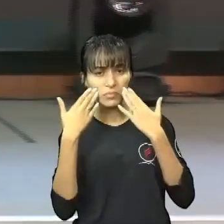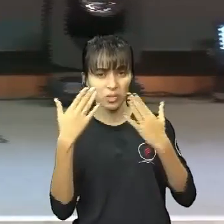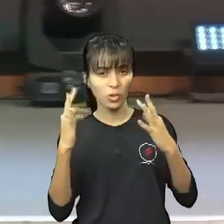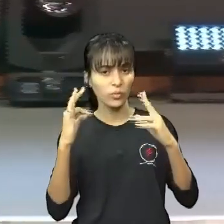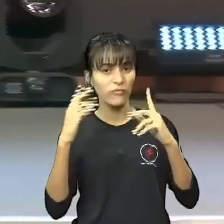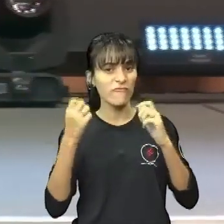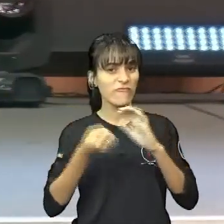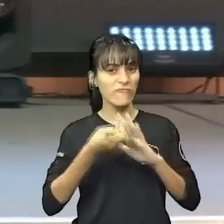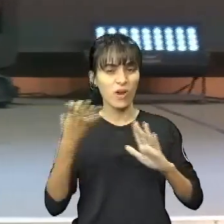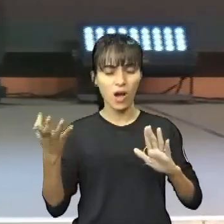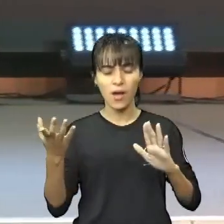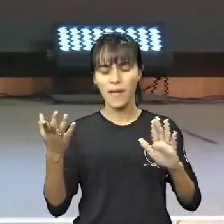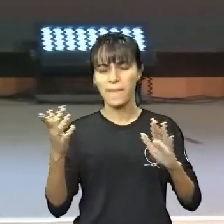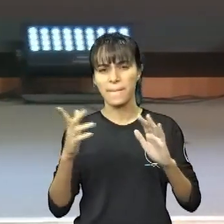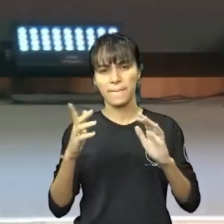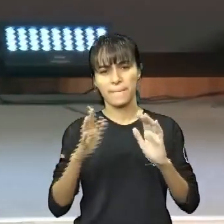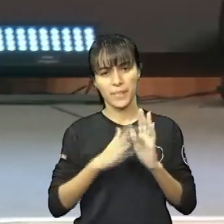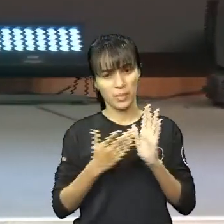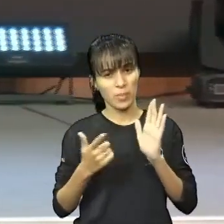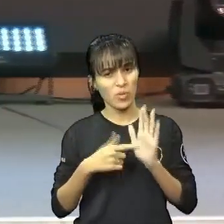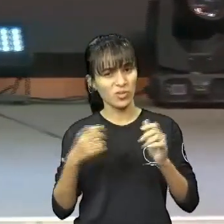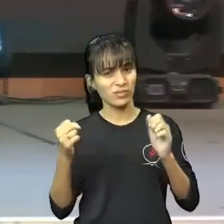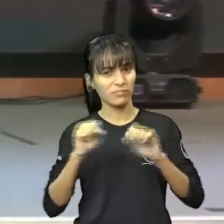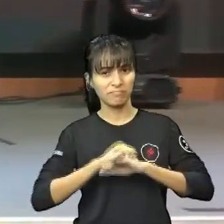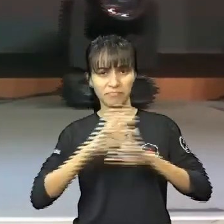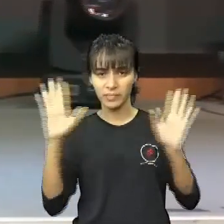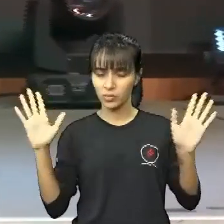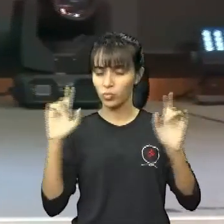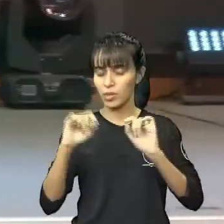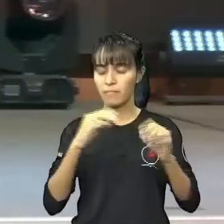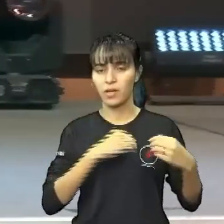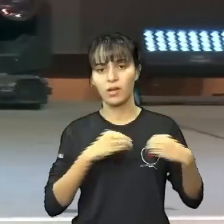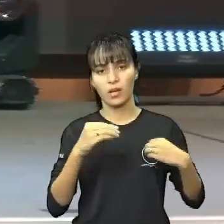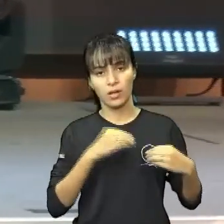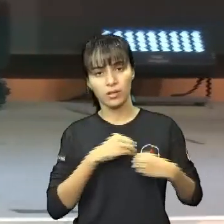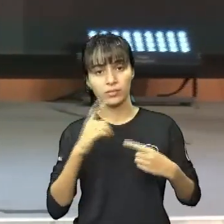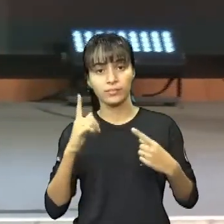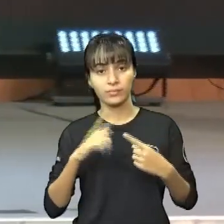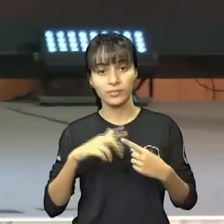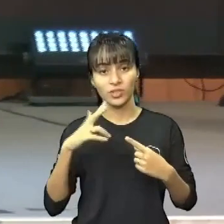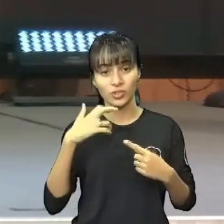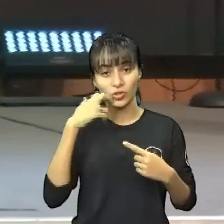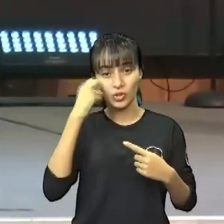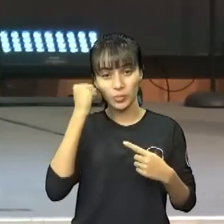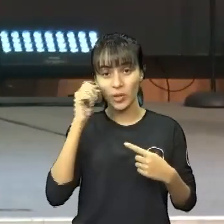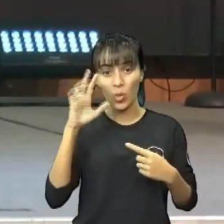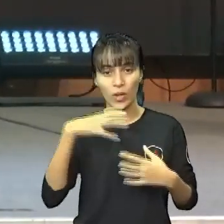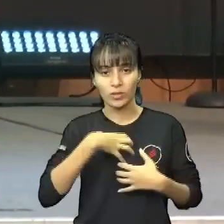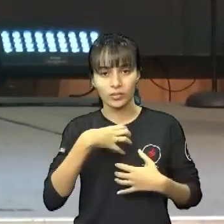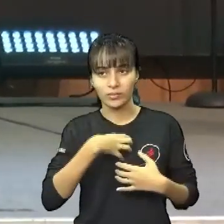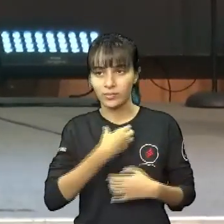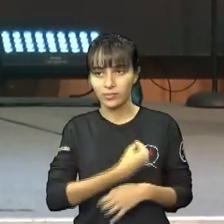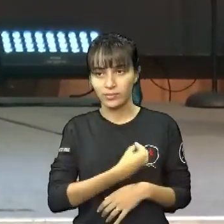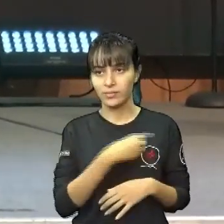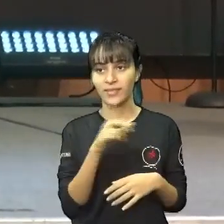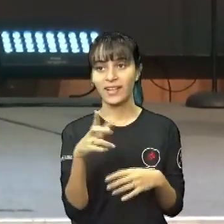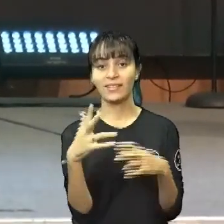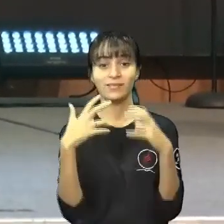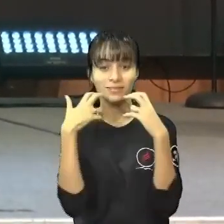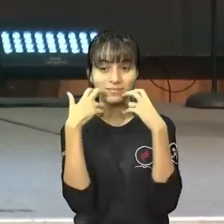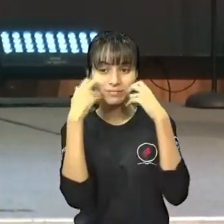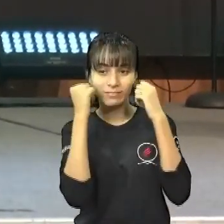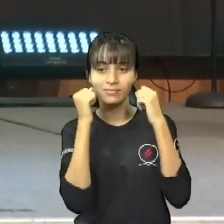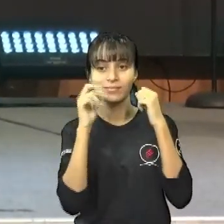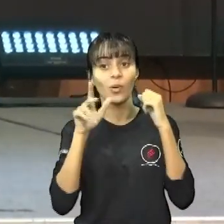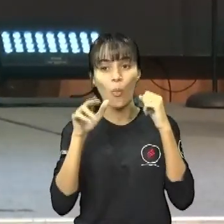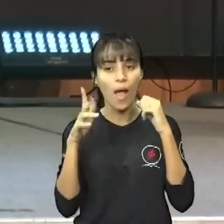explicitamente O que é pecado Ó mas quanto aos tímidos não tá falando de estilo de jeito de pessoa vou dizer o que que